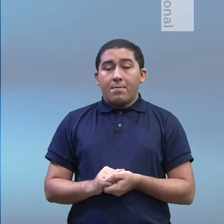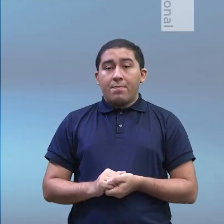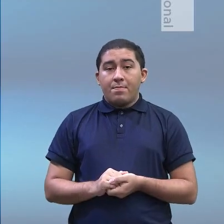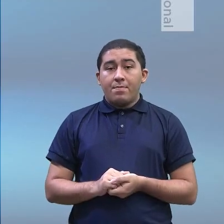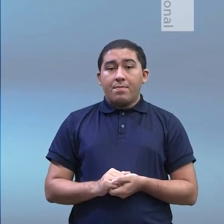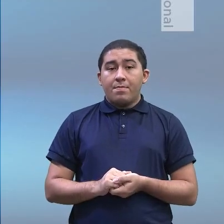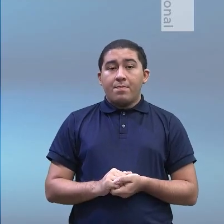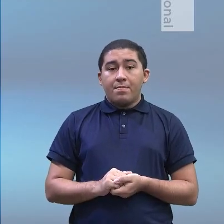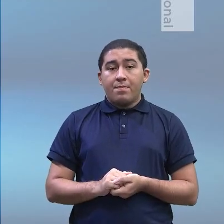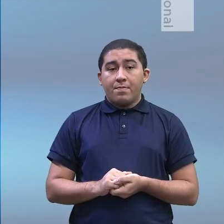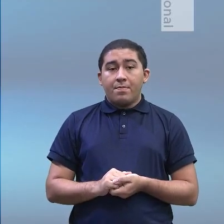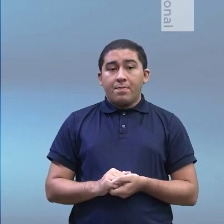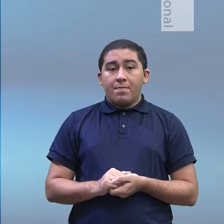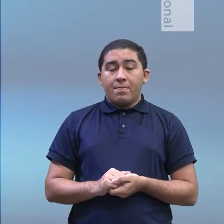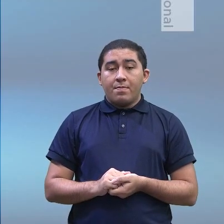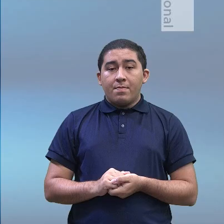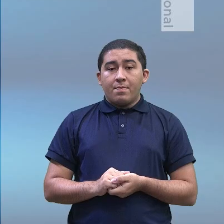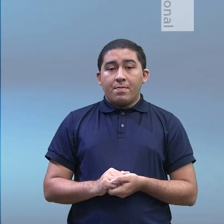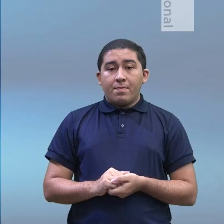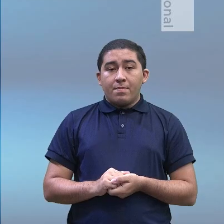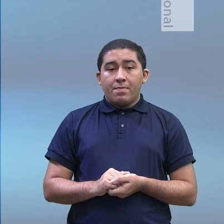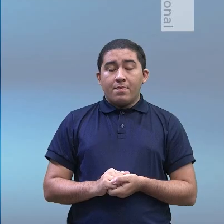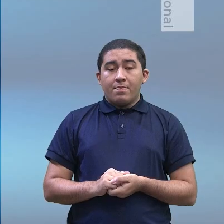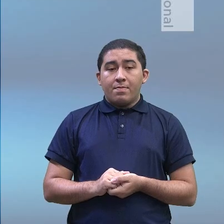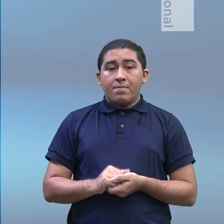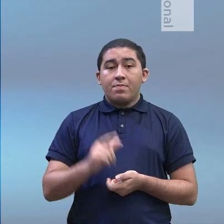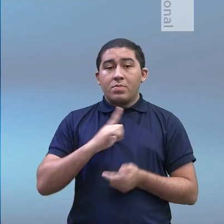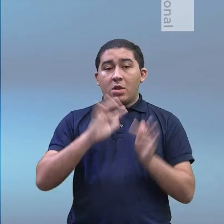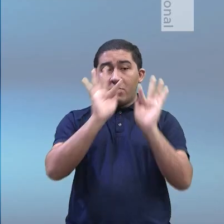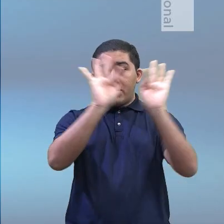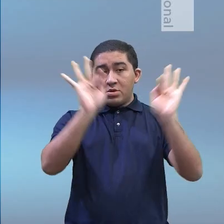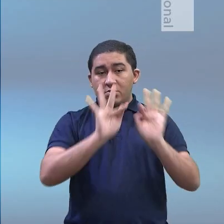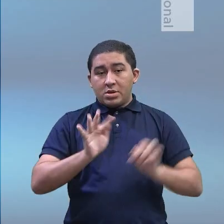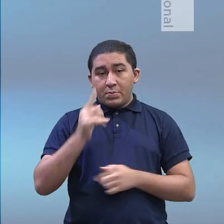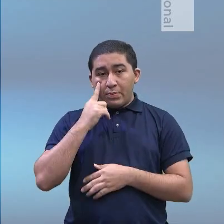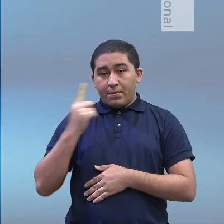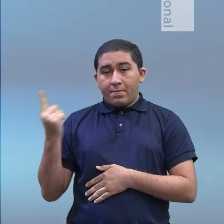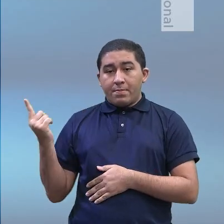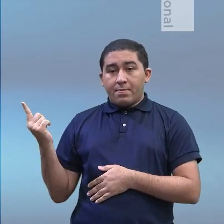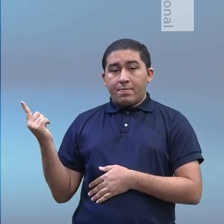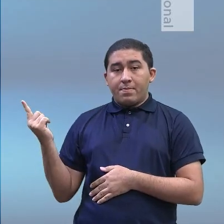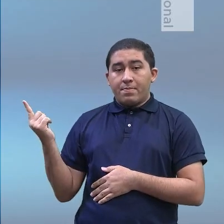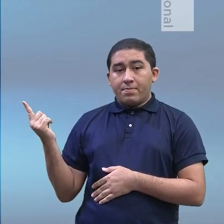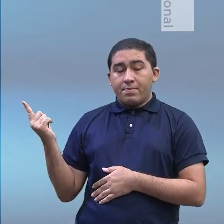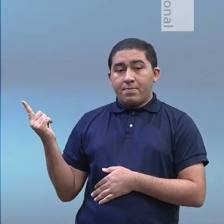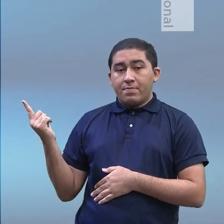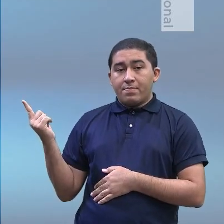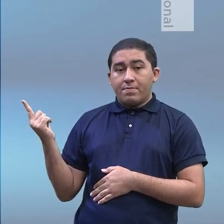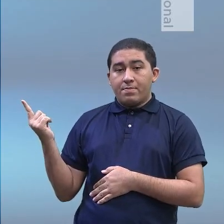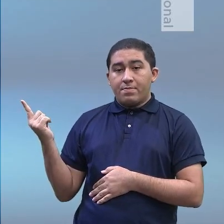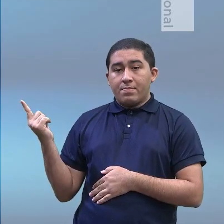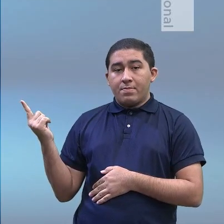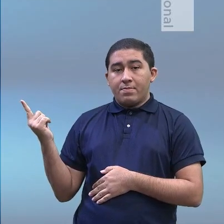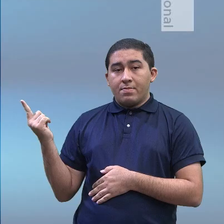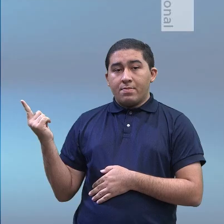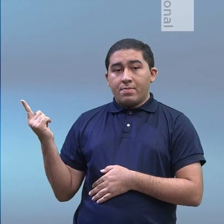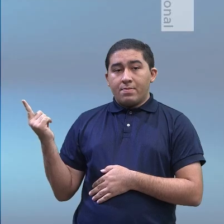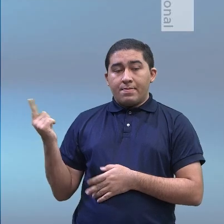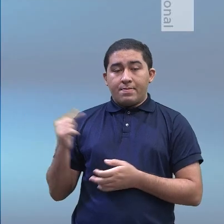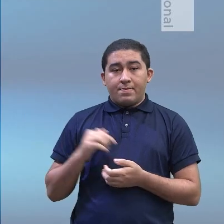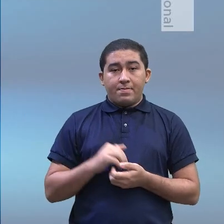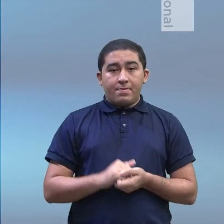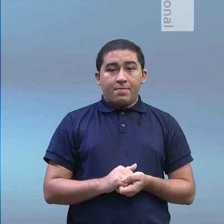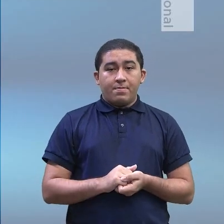Das canseiras da bebida, o marinheiro esfaqueara. Então, observe aí, ó, né? Então, com certeza eles